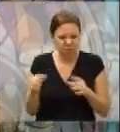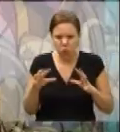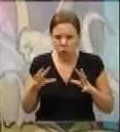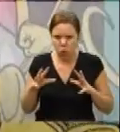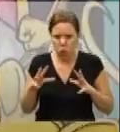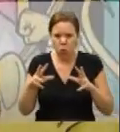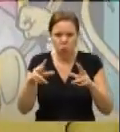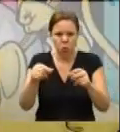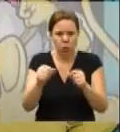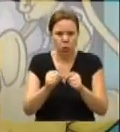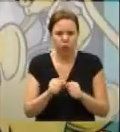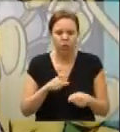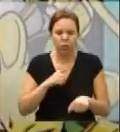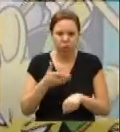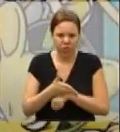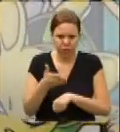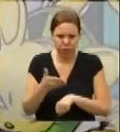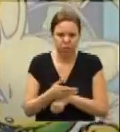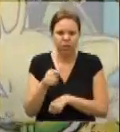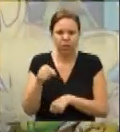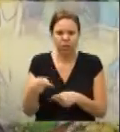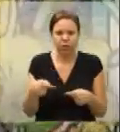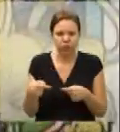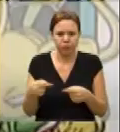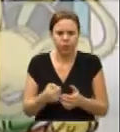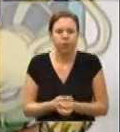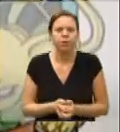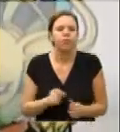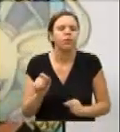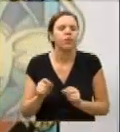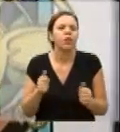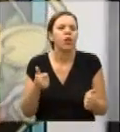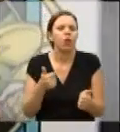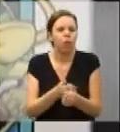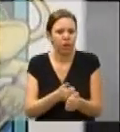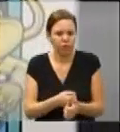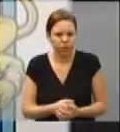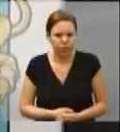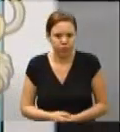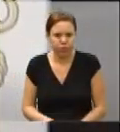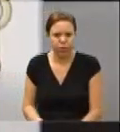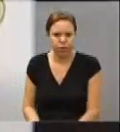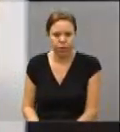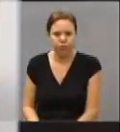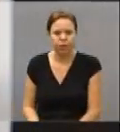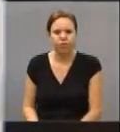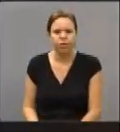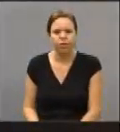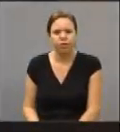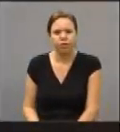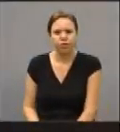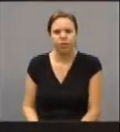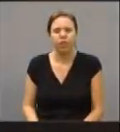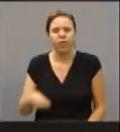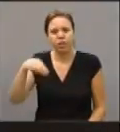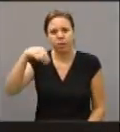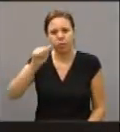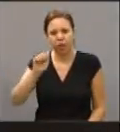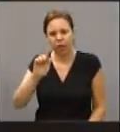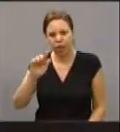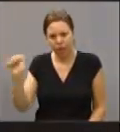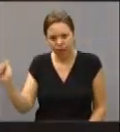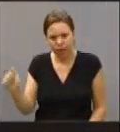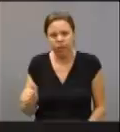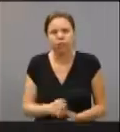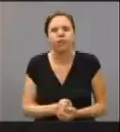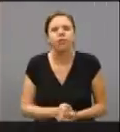todos os universos que estão participando desse torneio. E para quem acompanhou a série e vai acompanhar o mangá do Dragon Ball